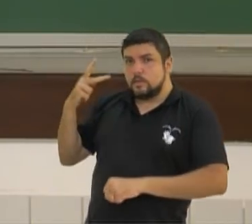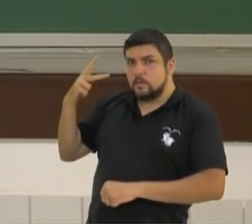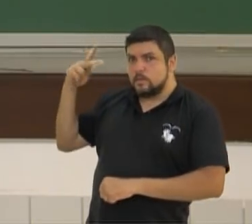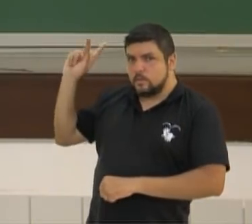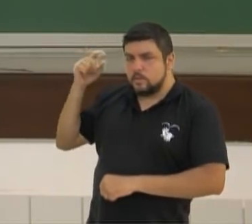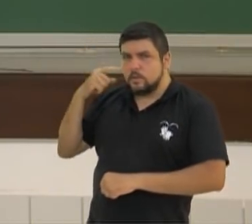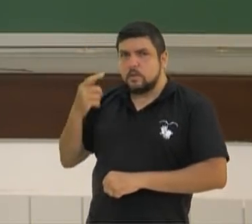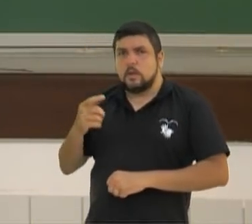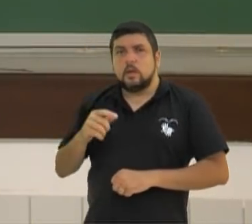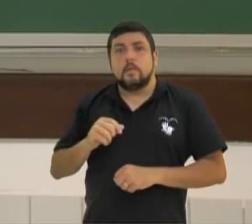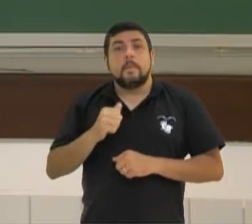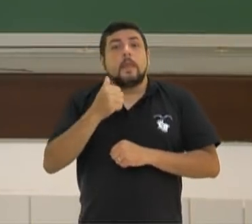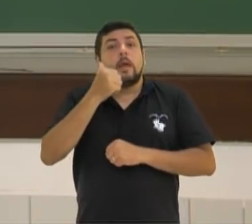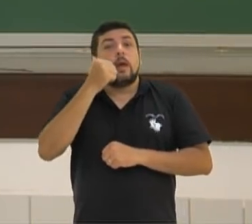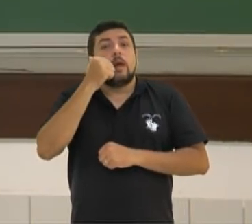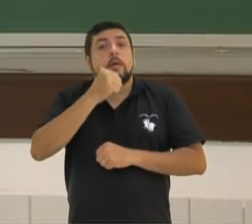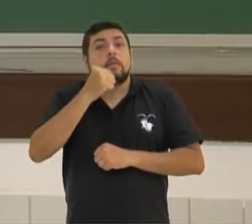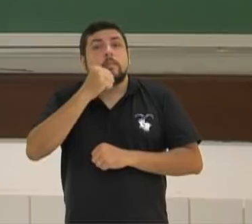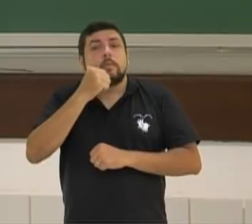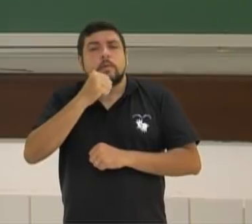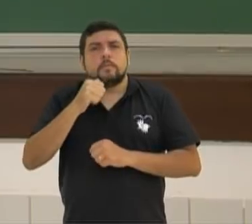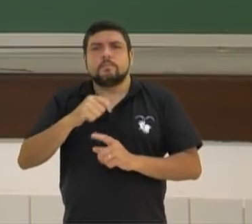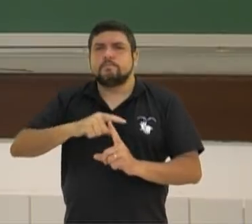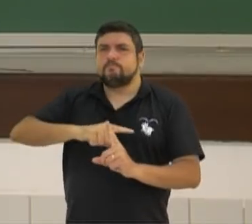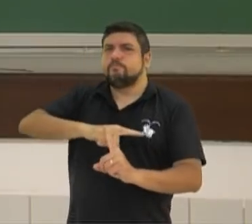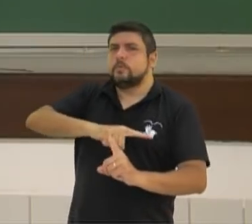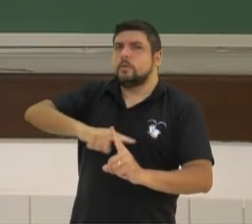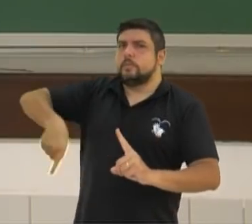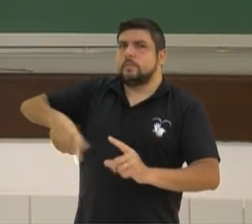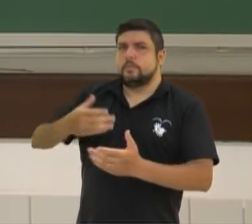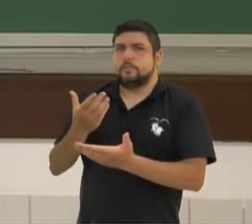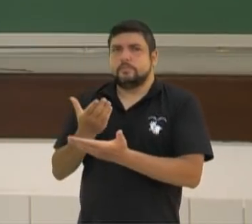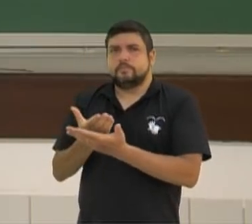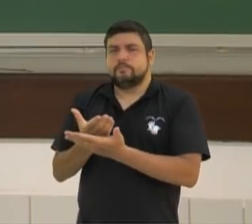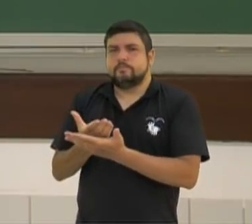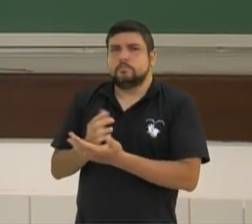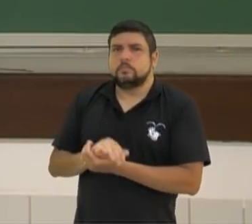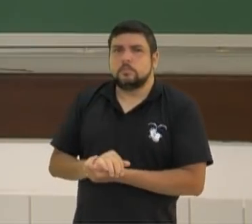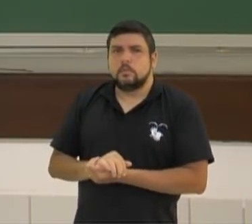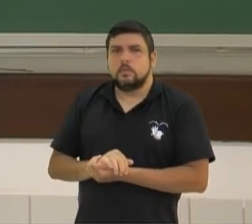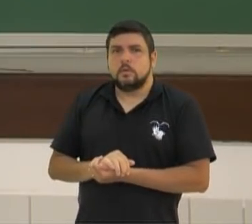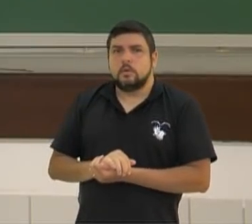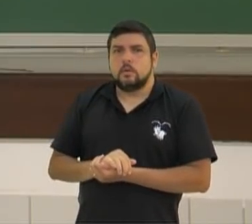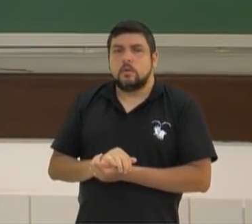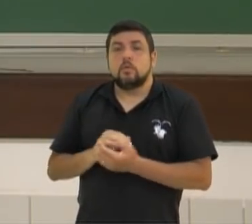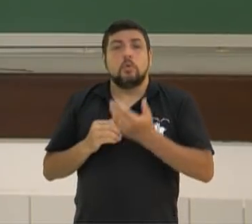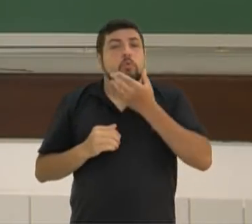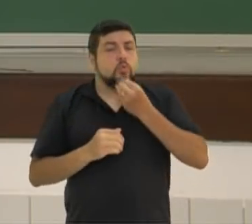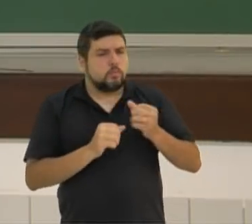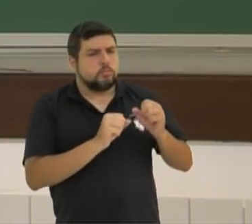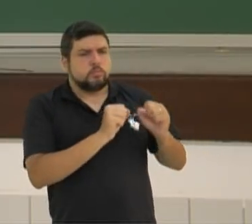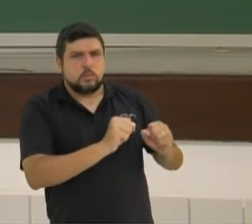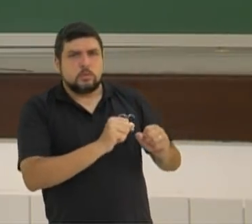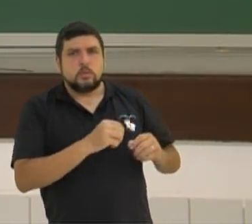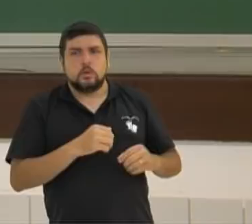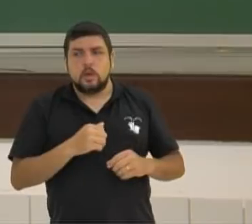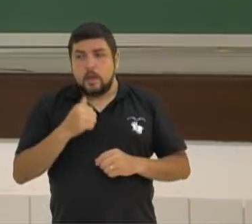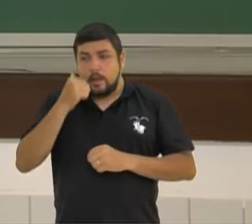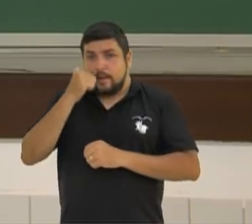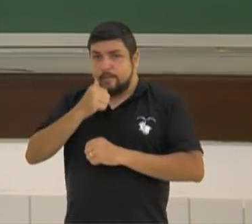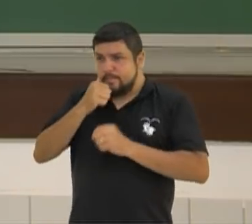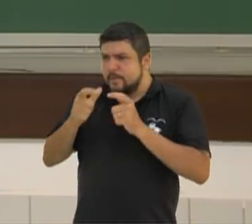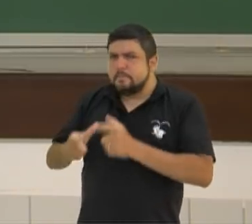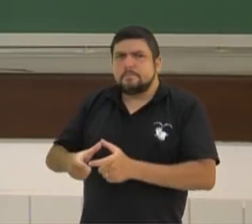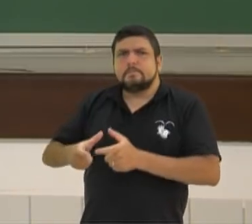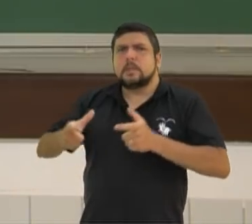época, as meninas não têm o mesmo direito dos meninos. Então, elas não podiam, a grande maioria